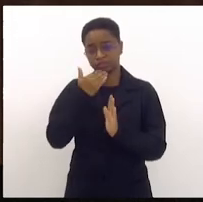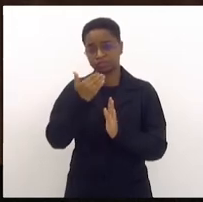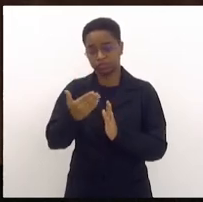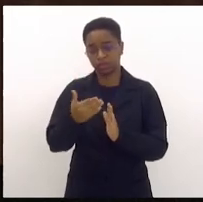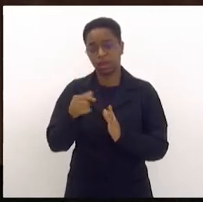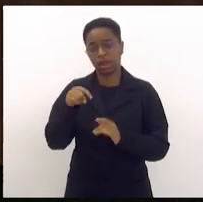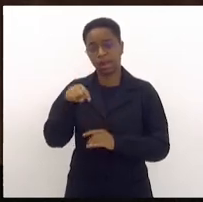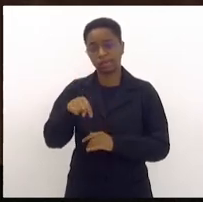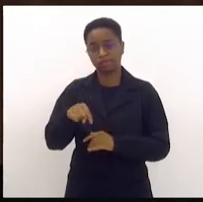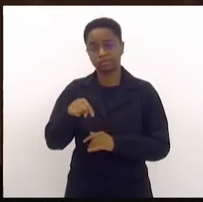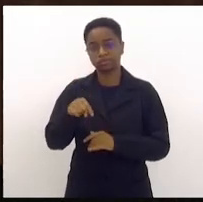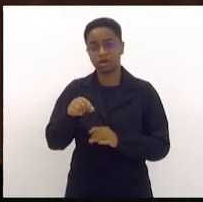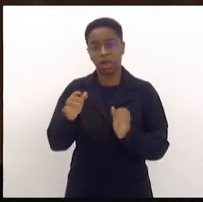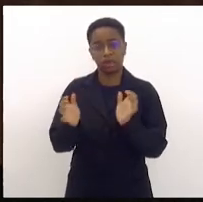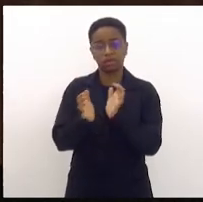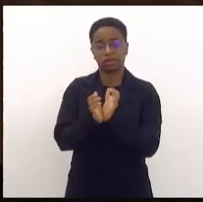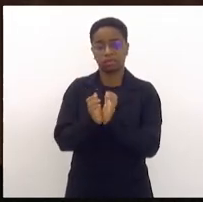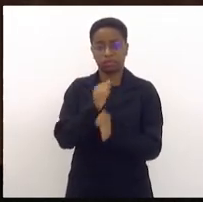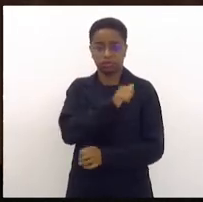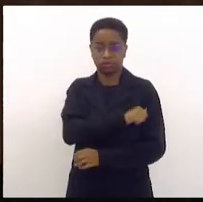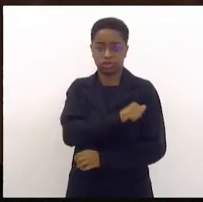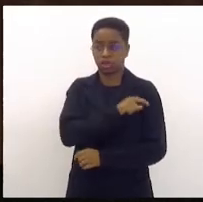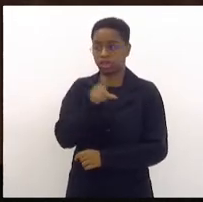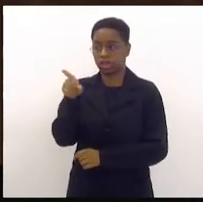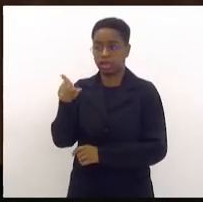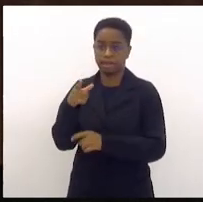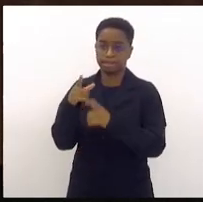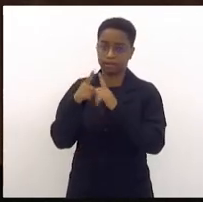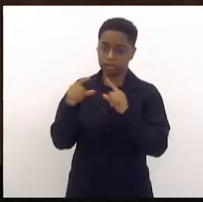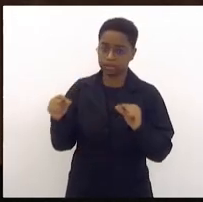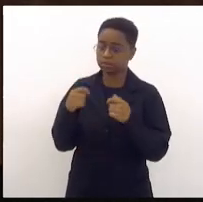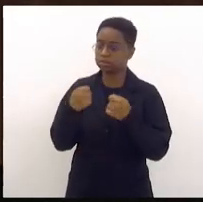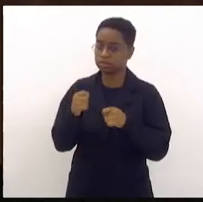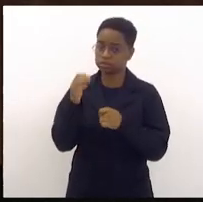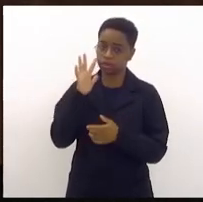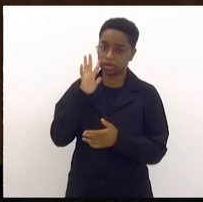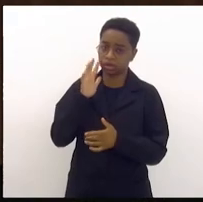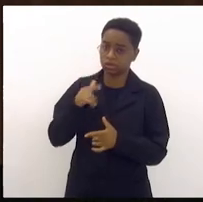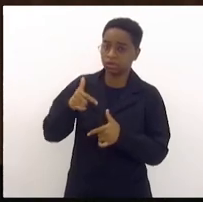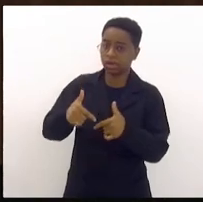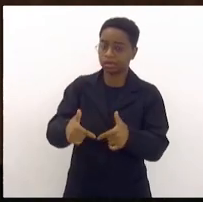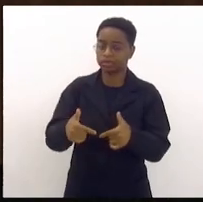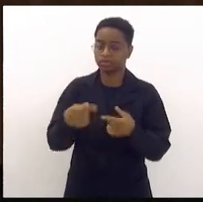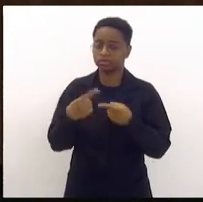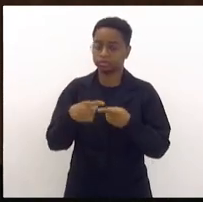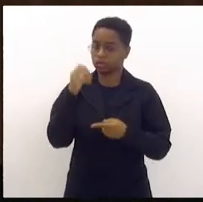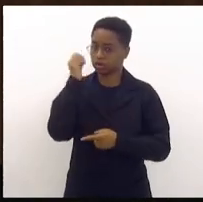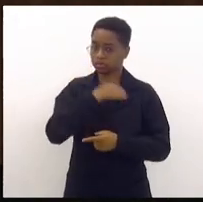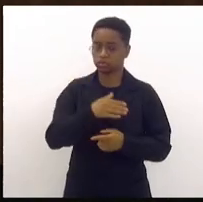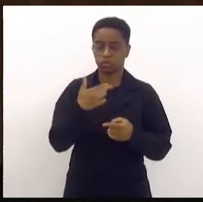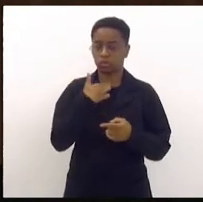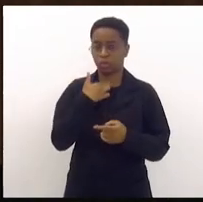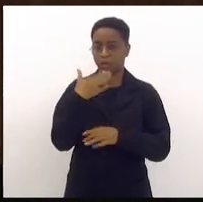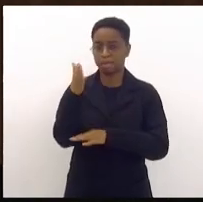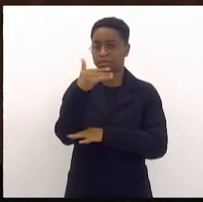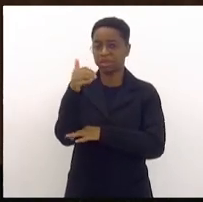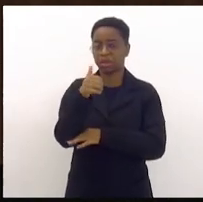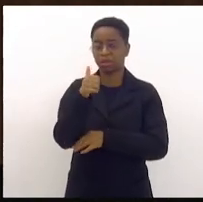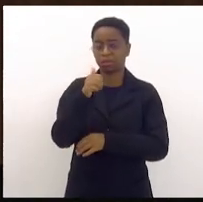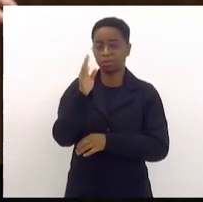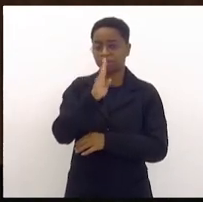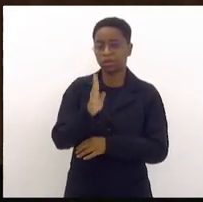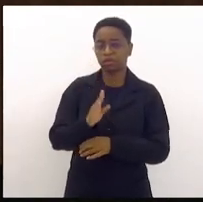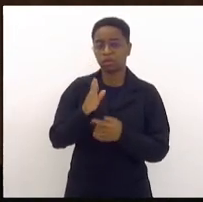Rio de Janeiro em Brasília que tome providência em relação a isso, que é uma excrescência isso. É uma aberração. Nós não podemos pegar a bandeira brasileira e